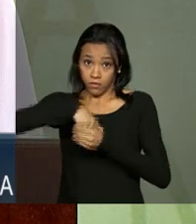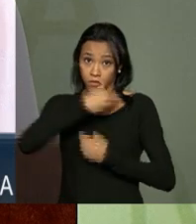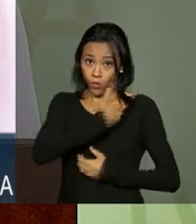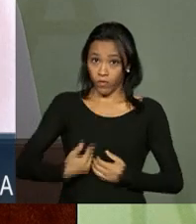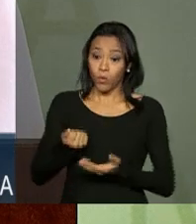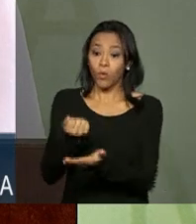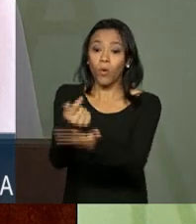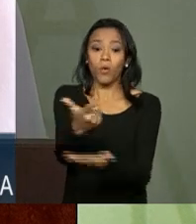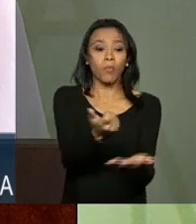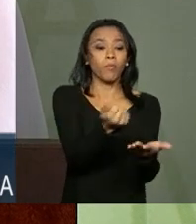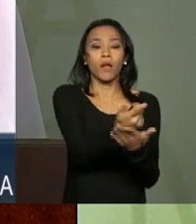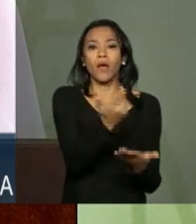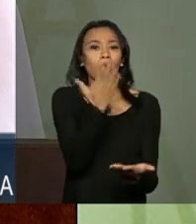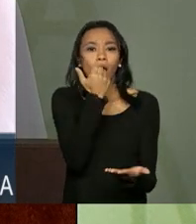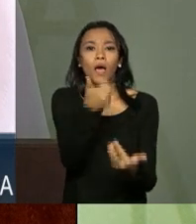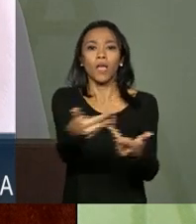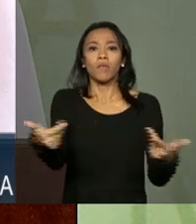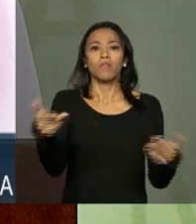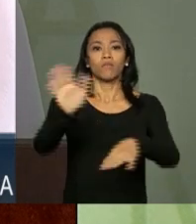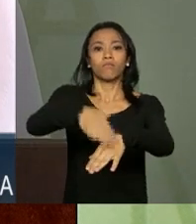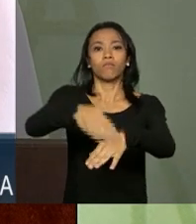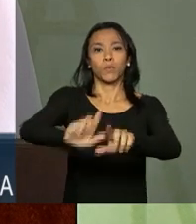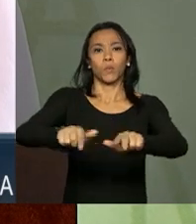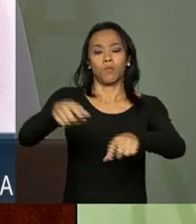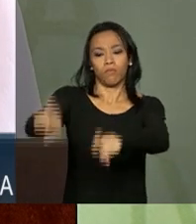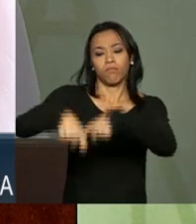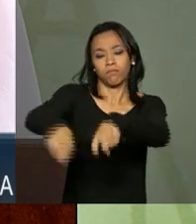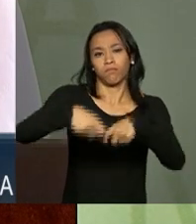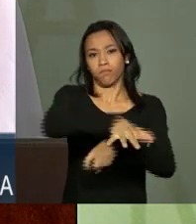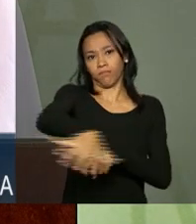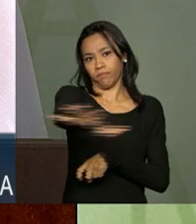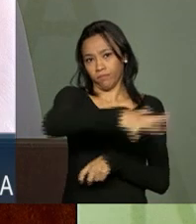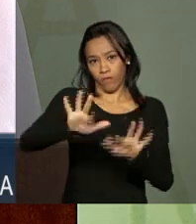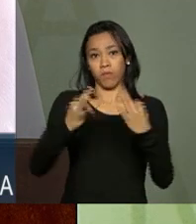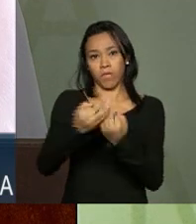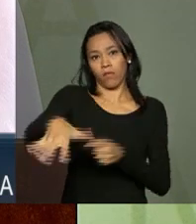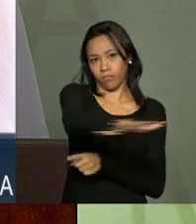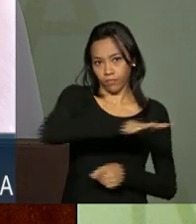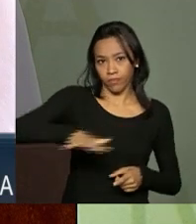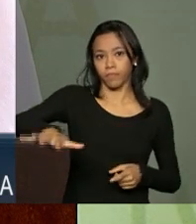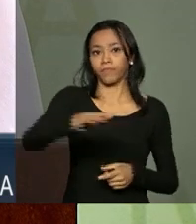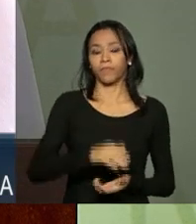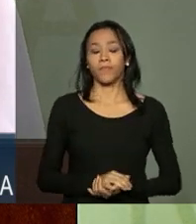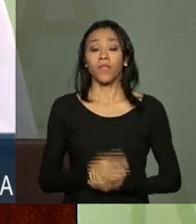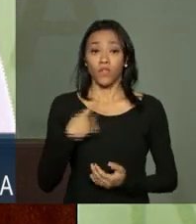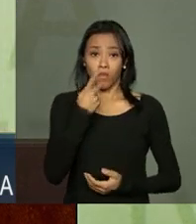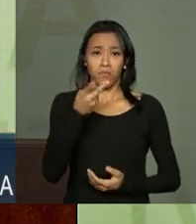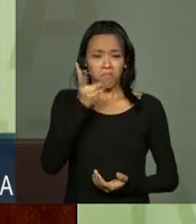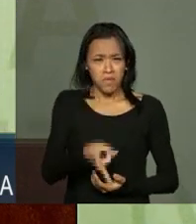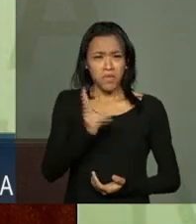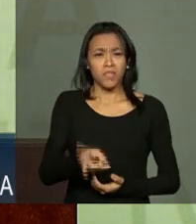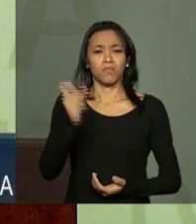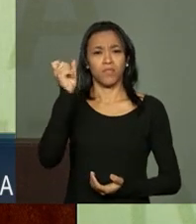Por isso, eu acredito que, mesmo nesse momento de dificuldades, a questão